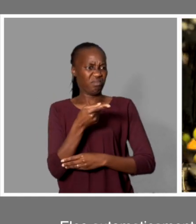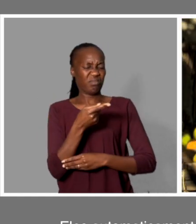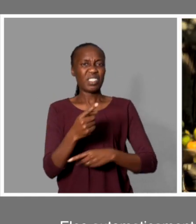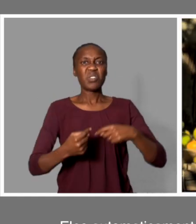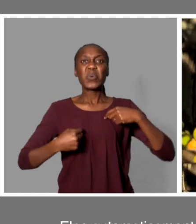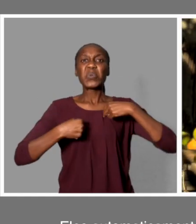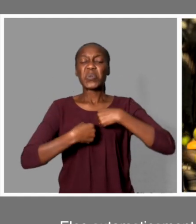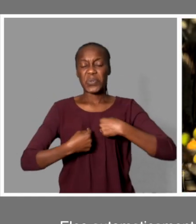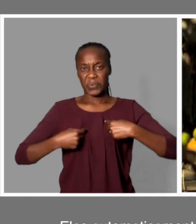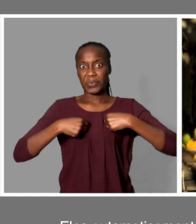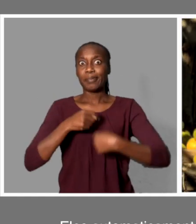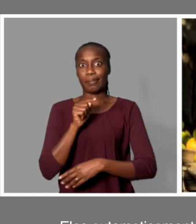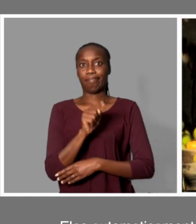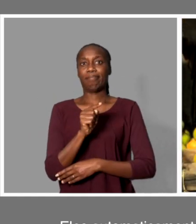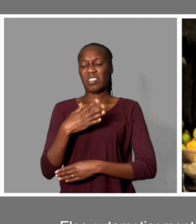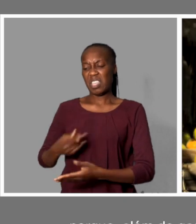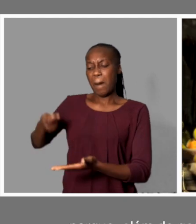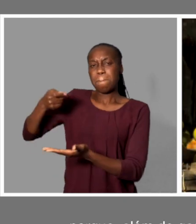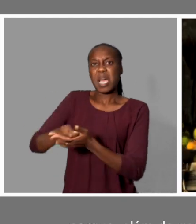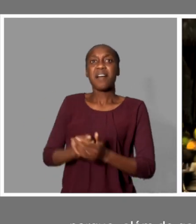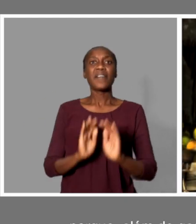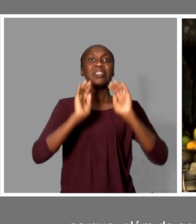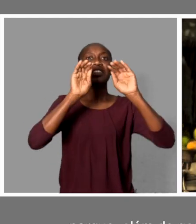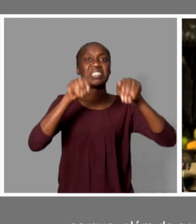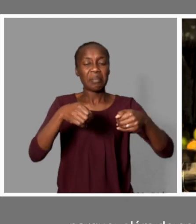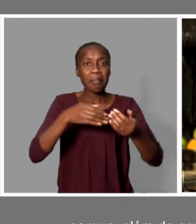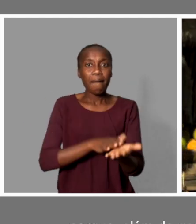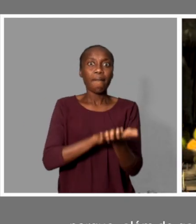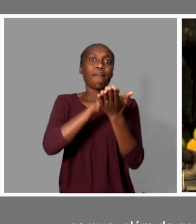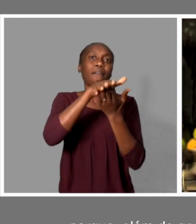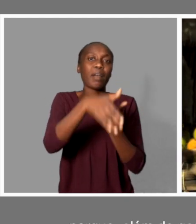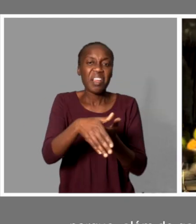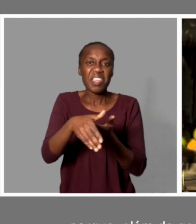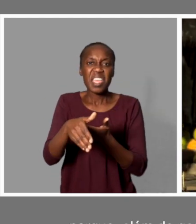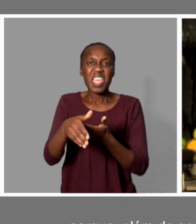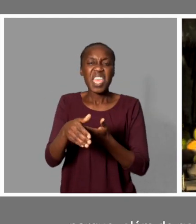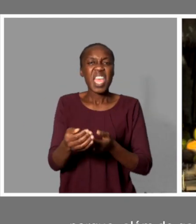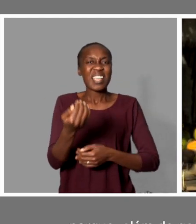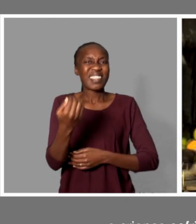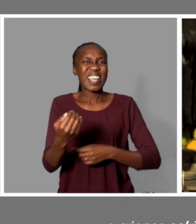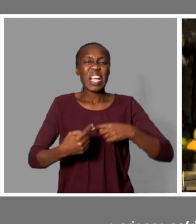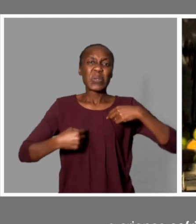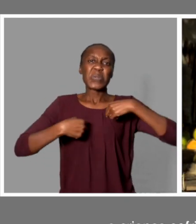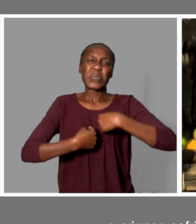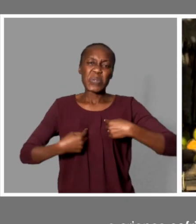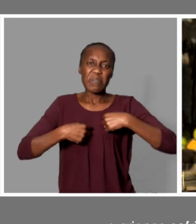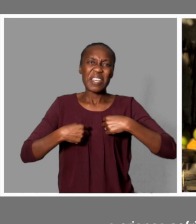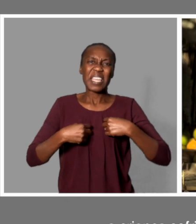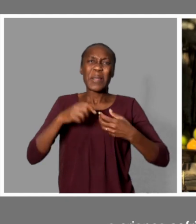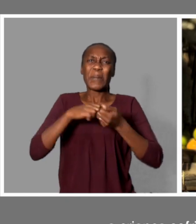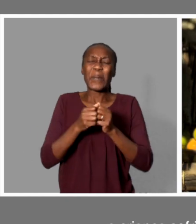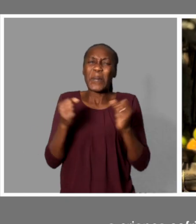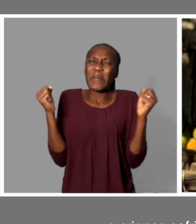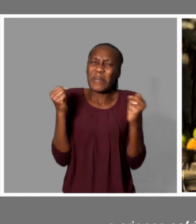sofrimento, atrás de outro sofrimento, porque, para além de gastar dinheiro de chapa daqui para lá, a criança está a sofrer.